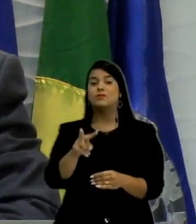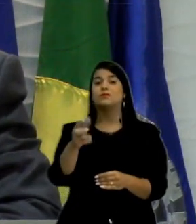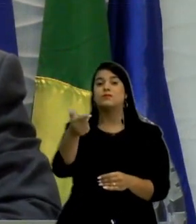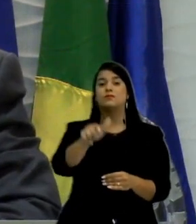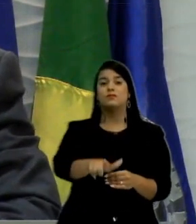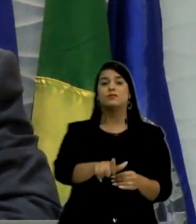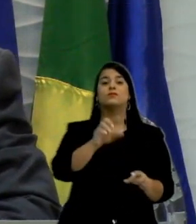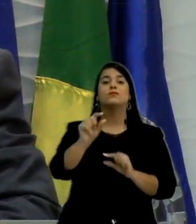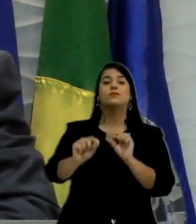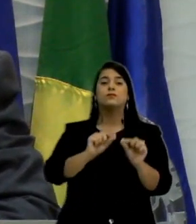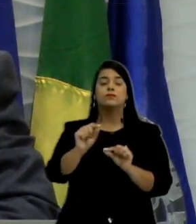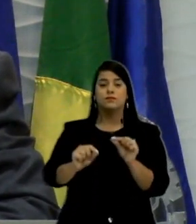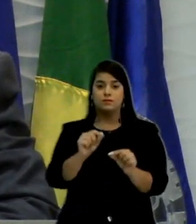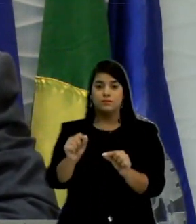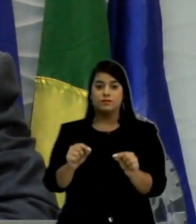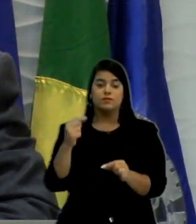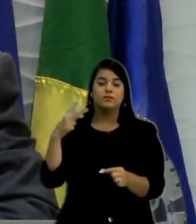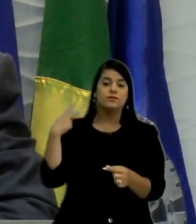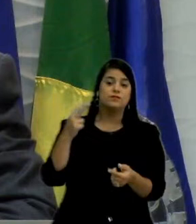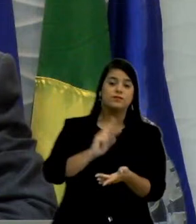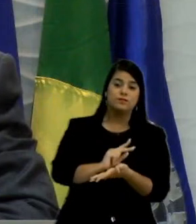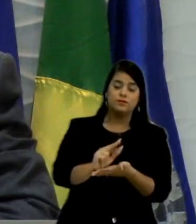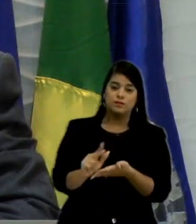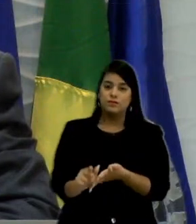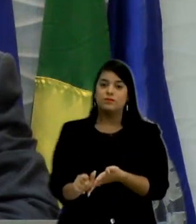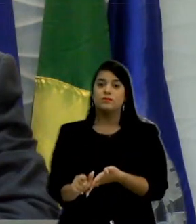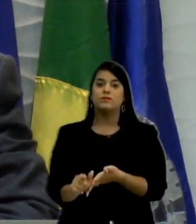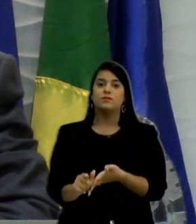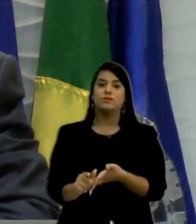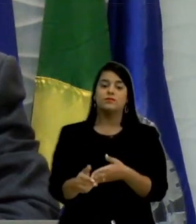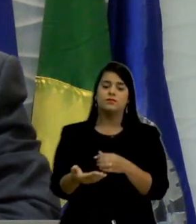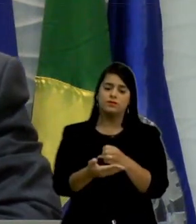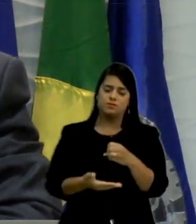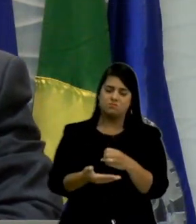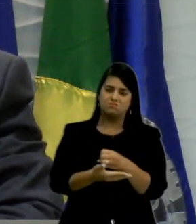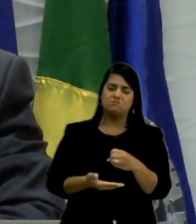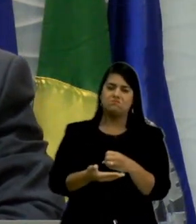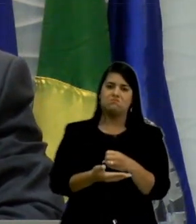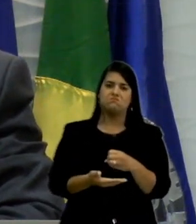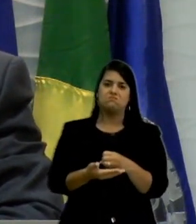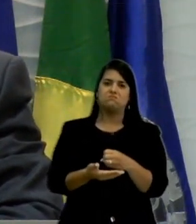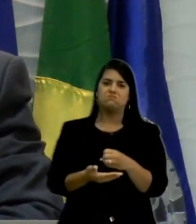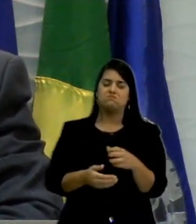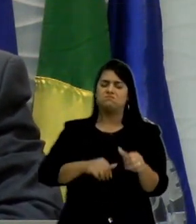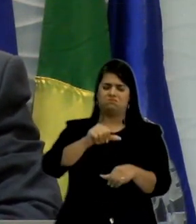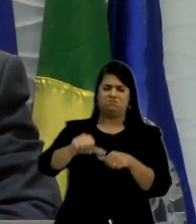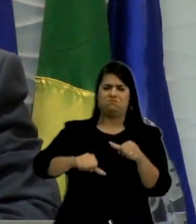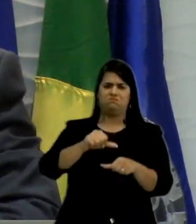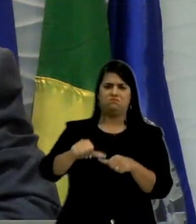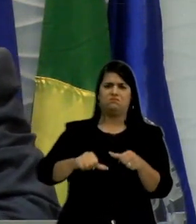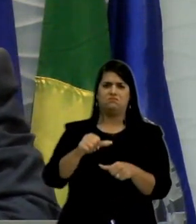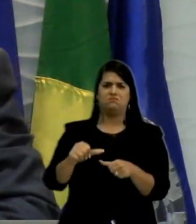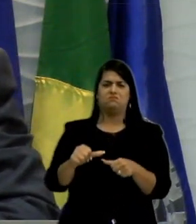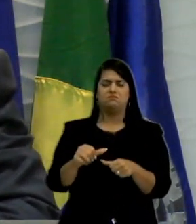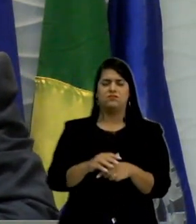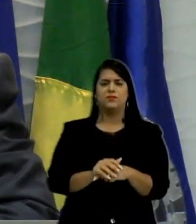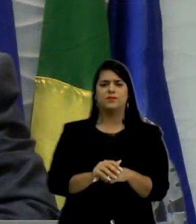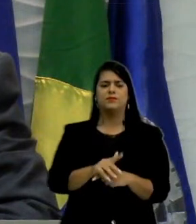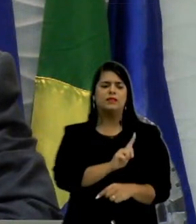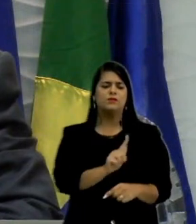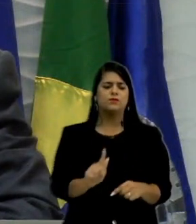vez, vereadores da base aliada querendo transferir incompetência. Incompetência do